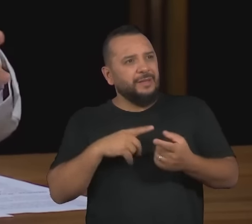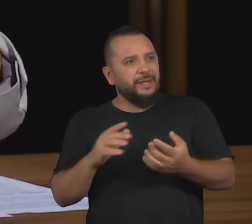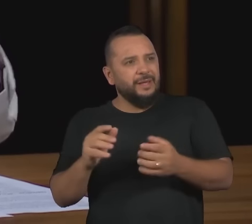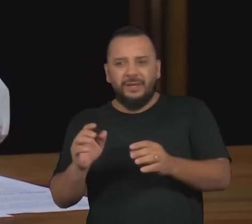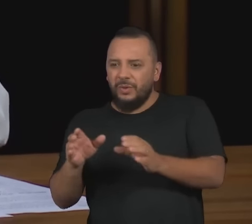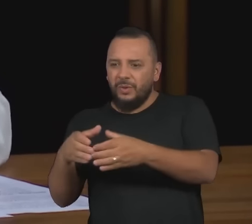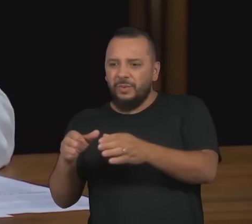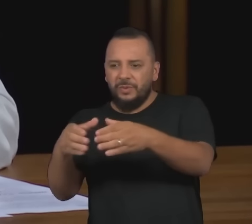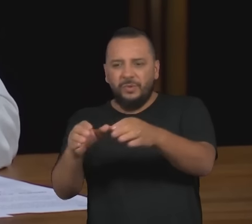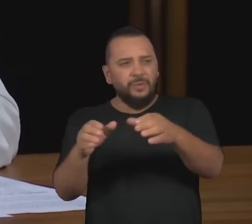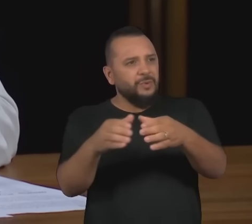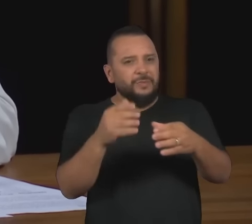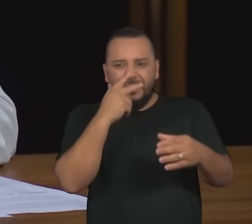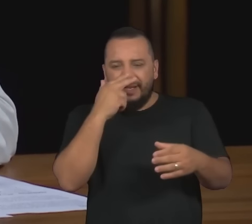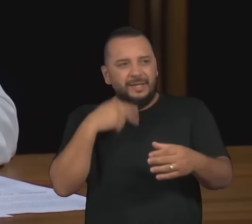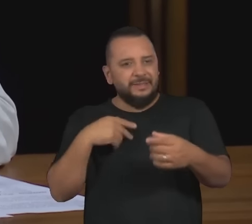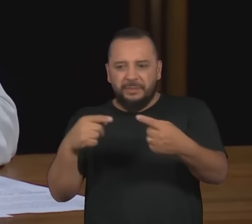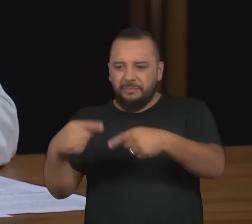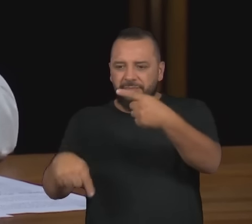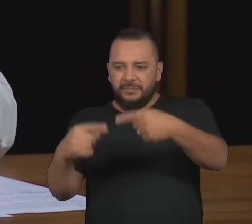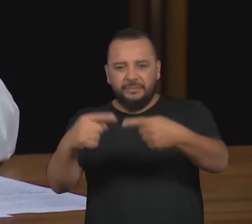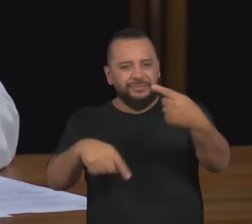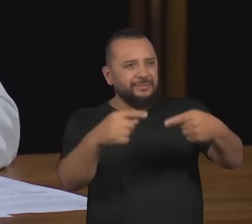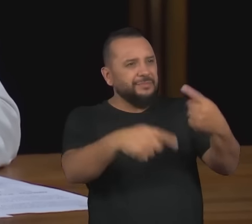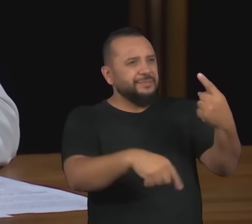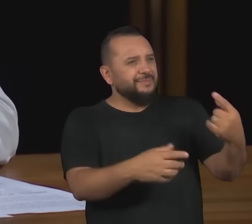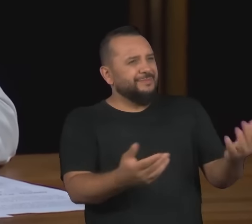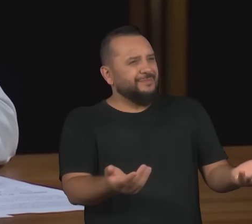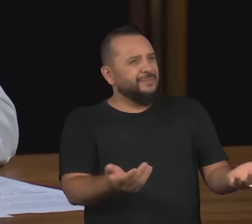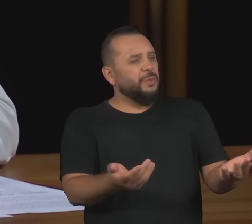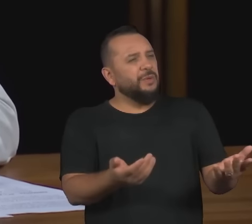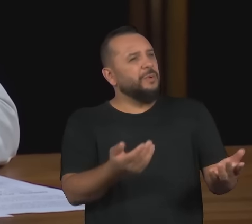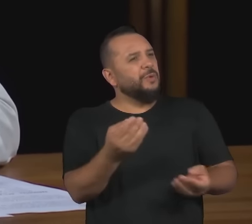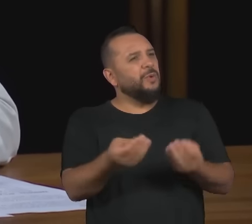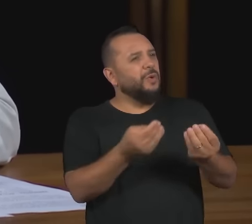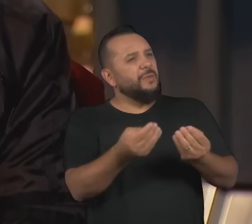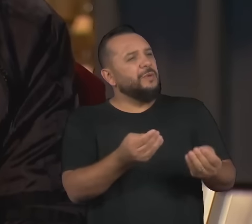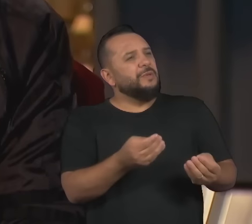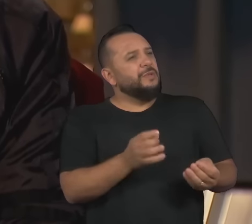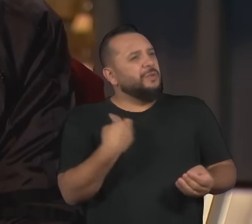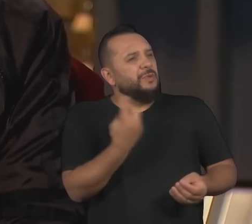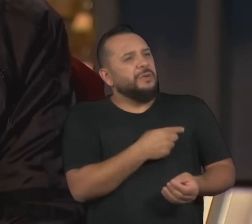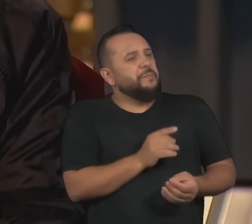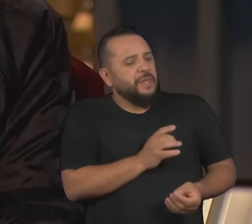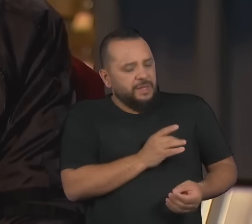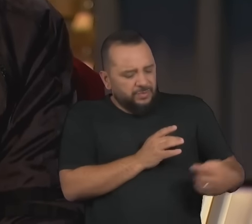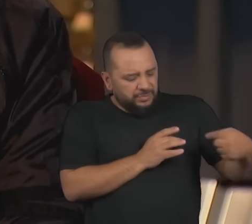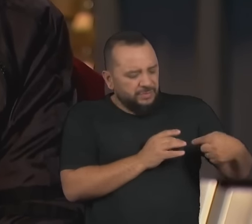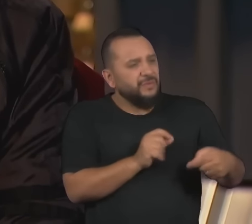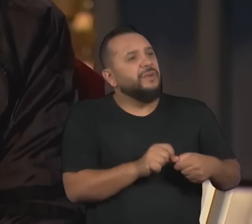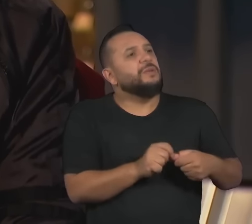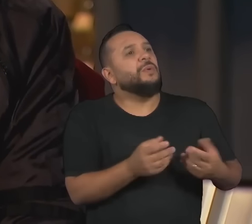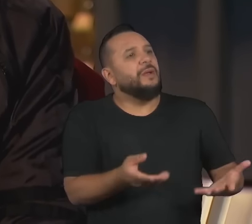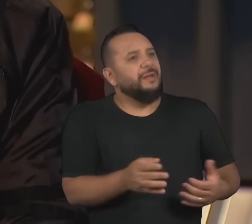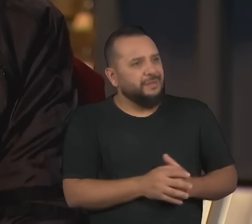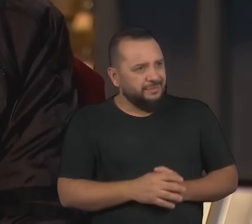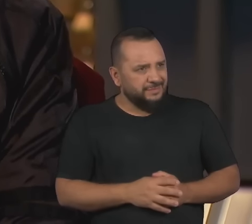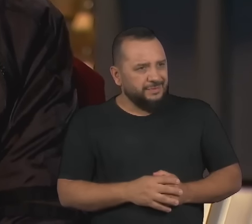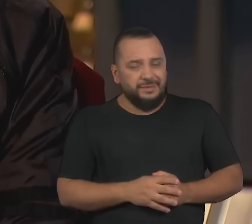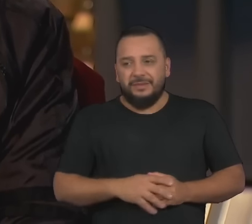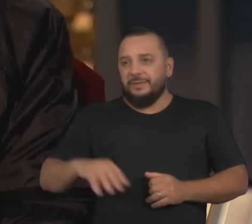aparentemente desconexas? O que fazer com esse medo? O nosso país, o Brasil, ele